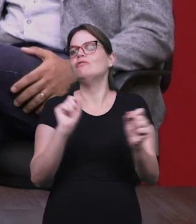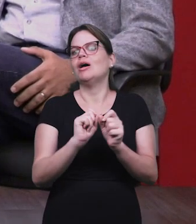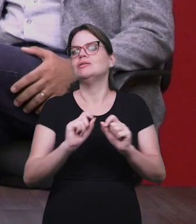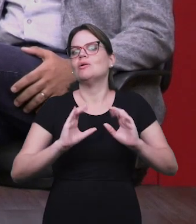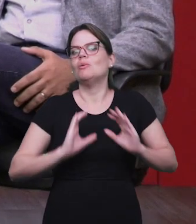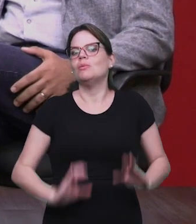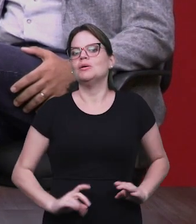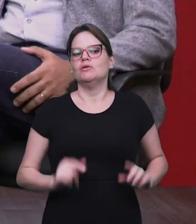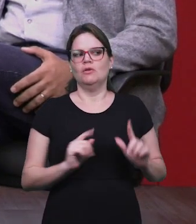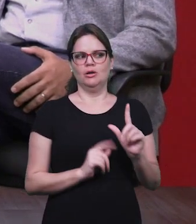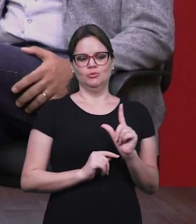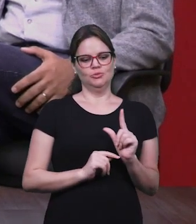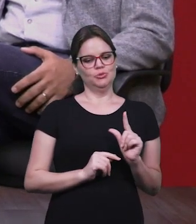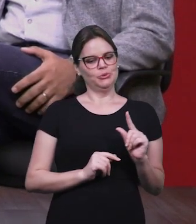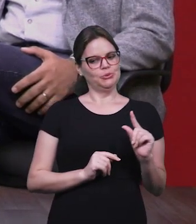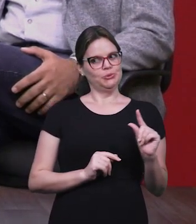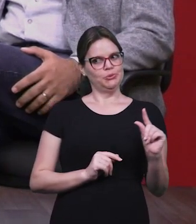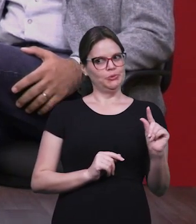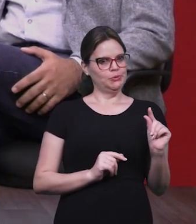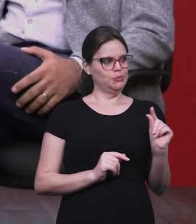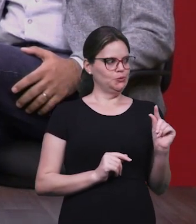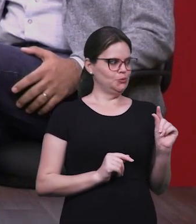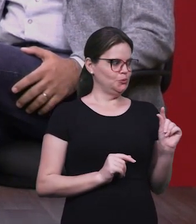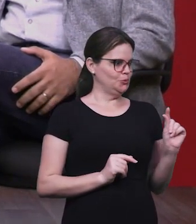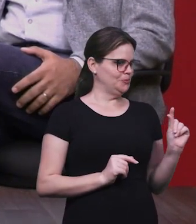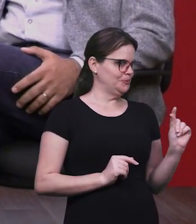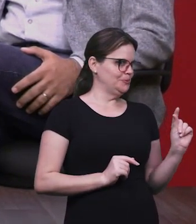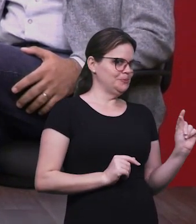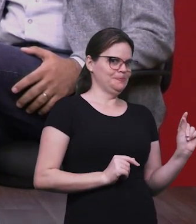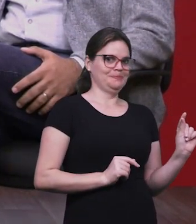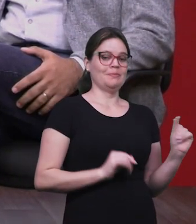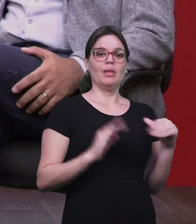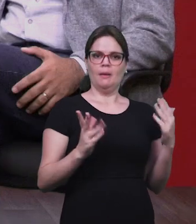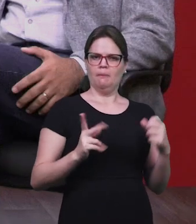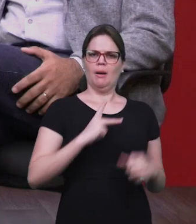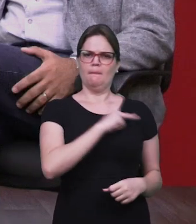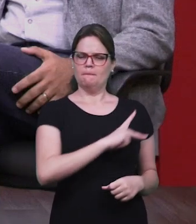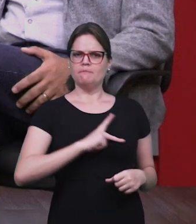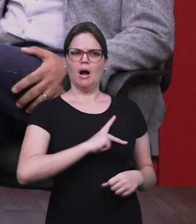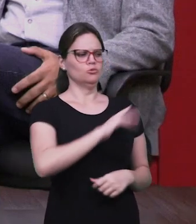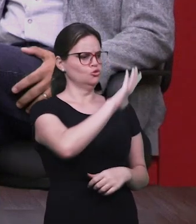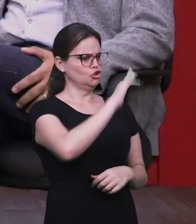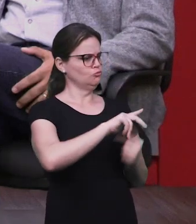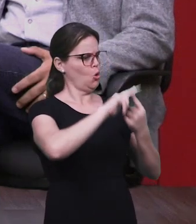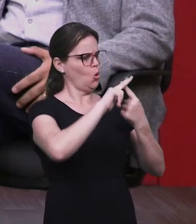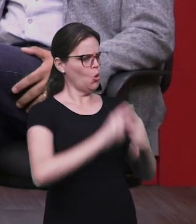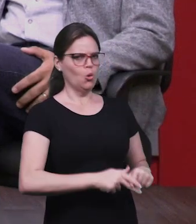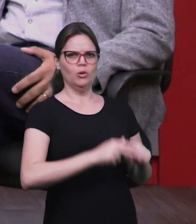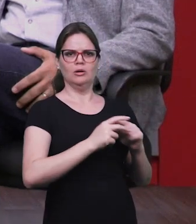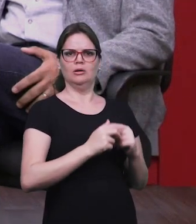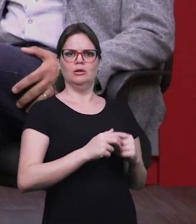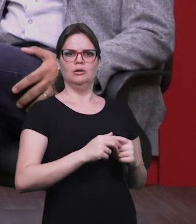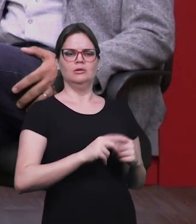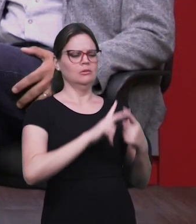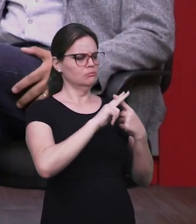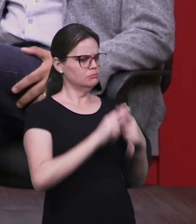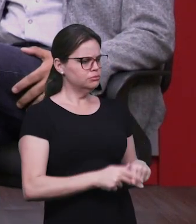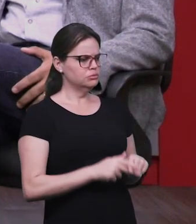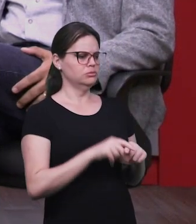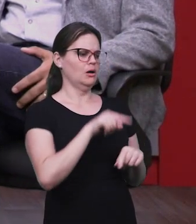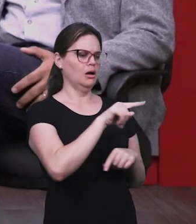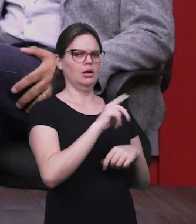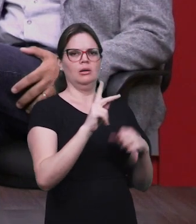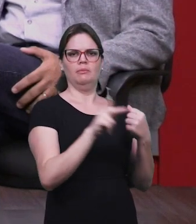de Jerusalém. Então, a carta aos Gálatas é tipo assim uma resposta ao Concílio